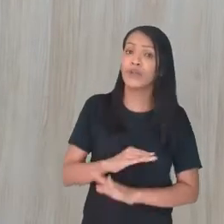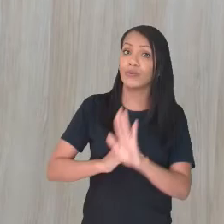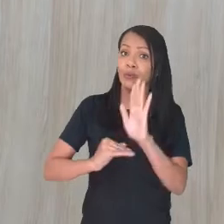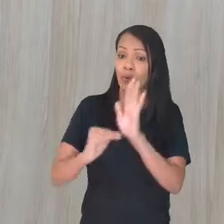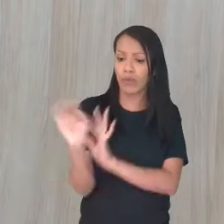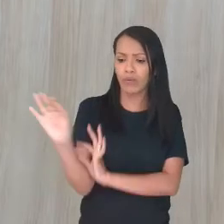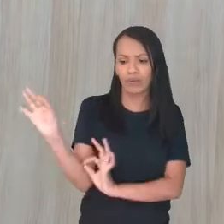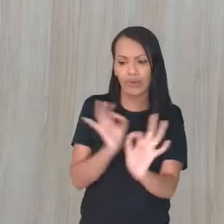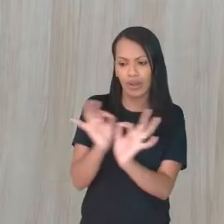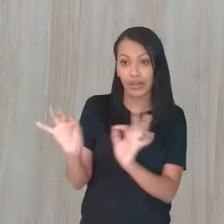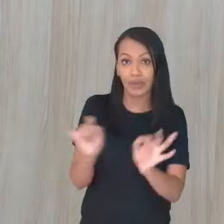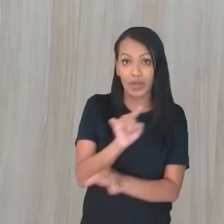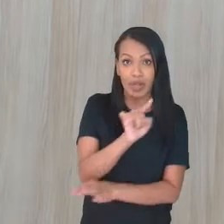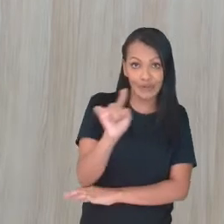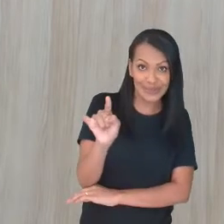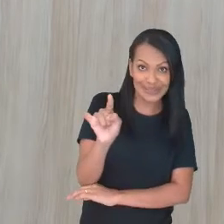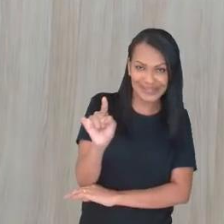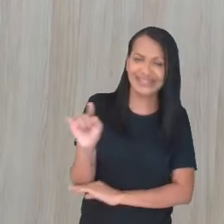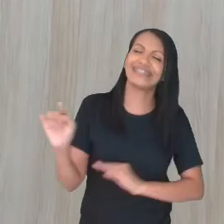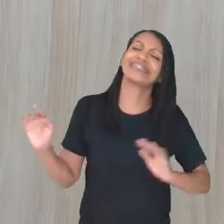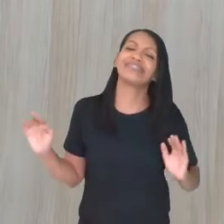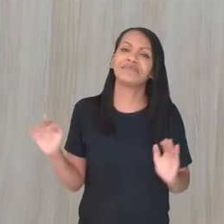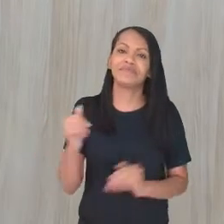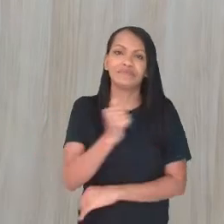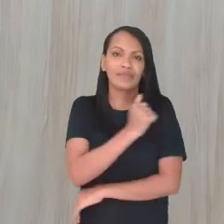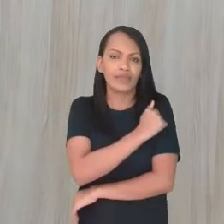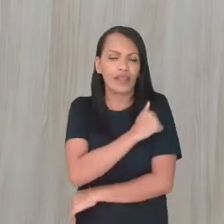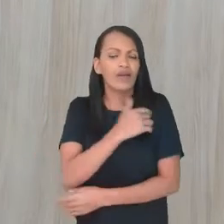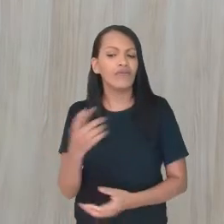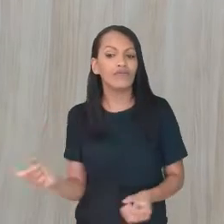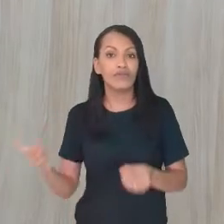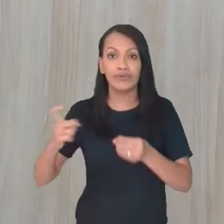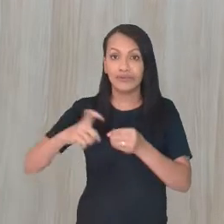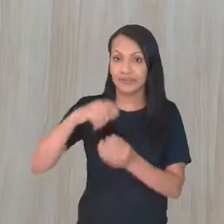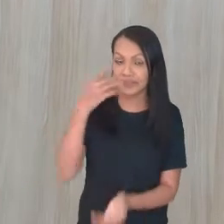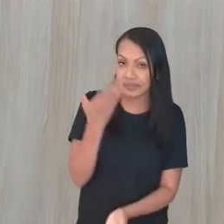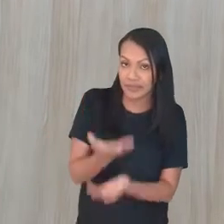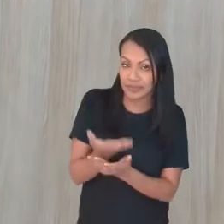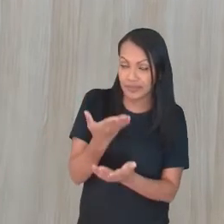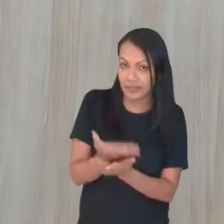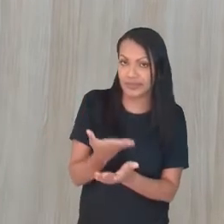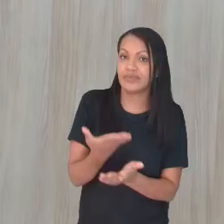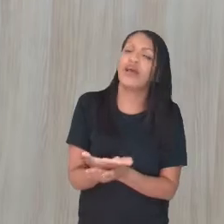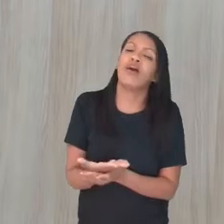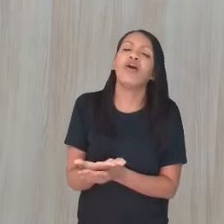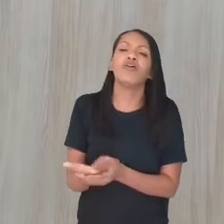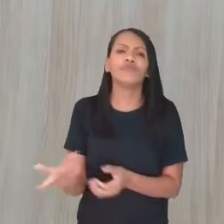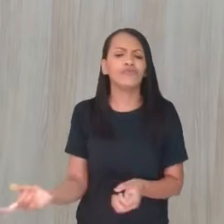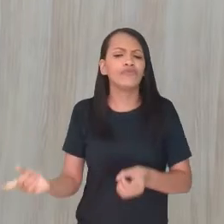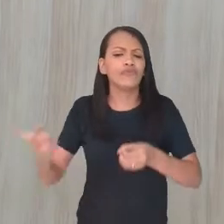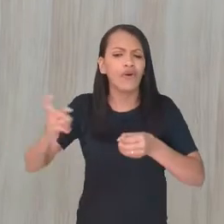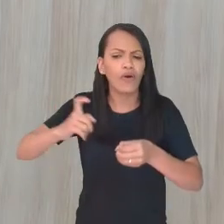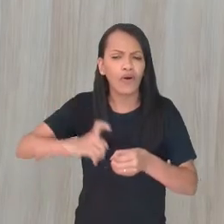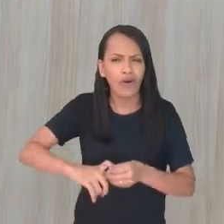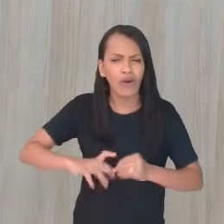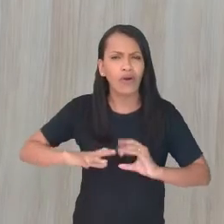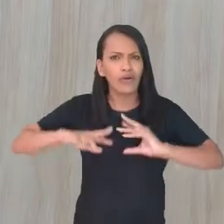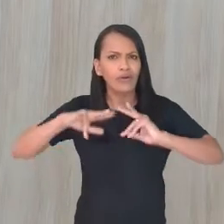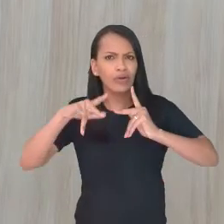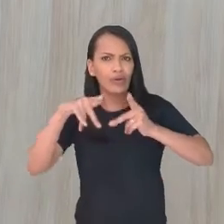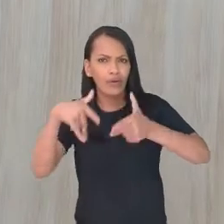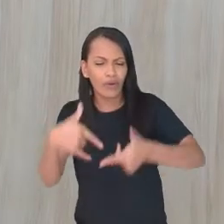preparado para você. A gente volta a estudar, volta a retomar, né, todos os